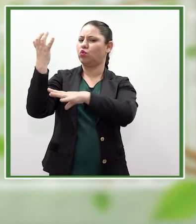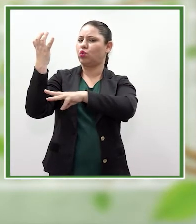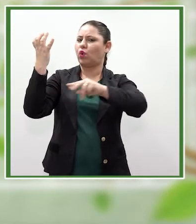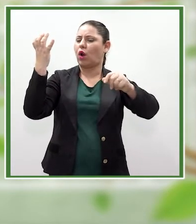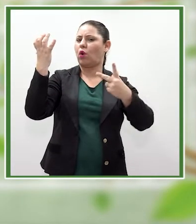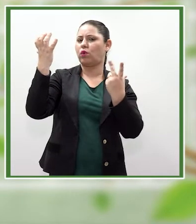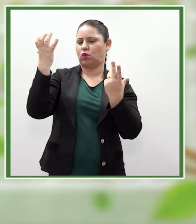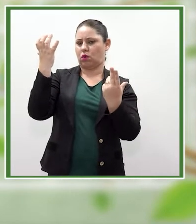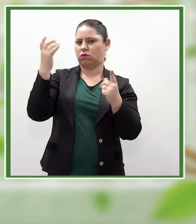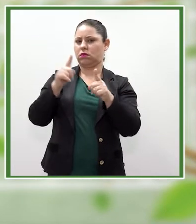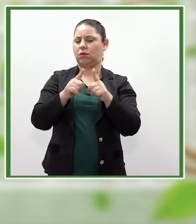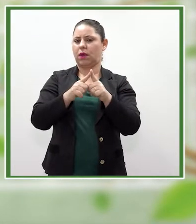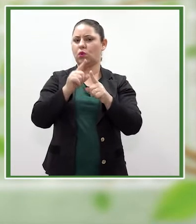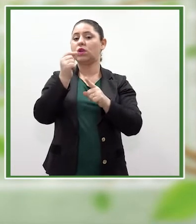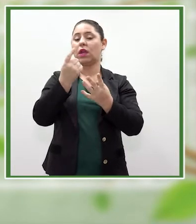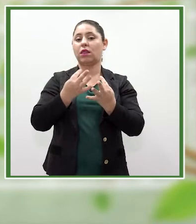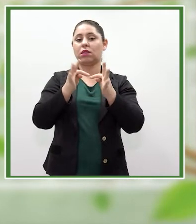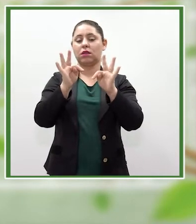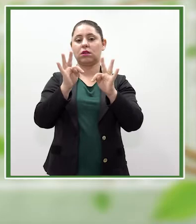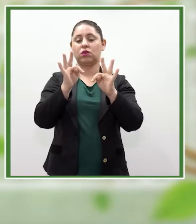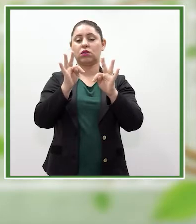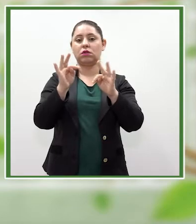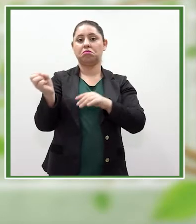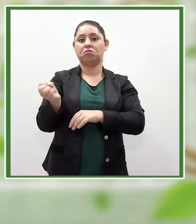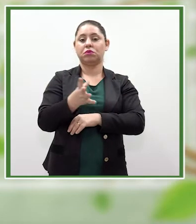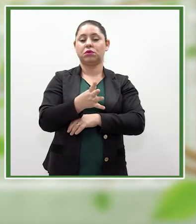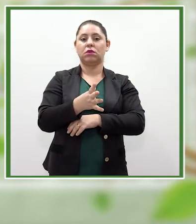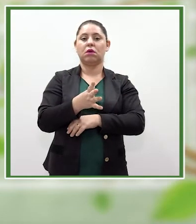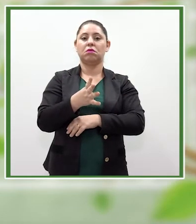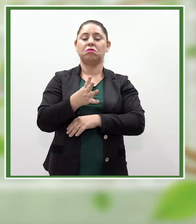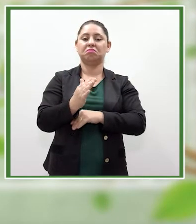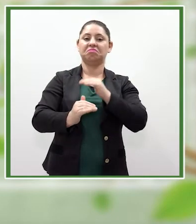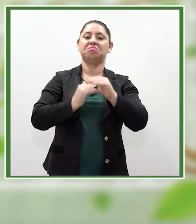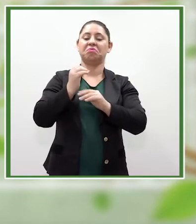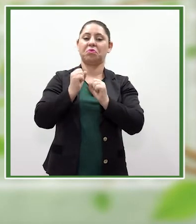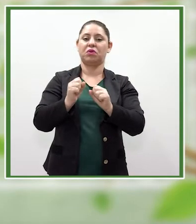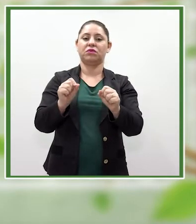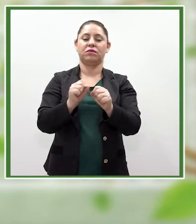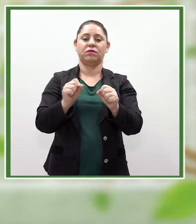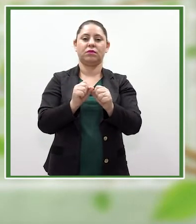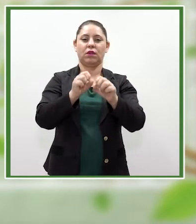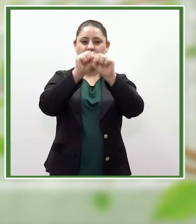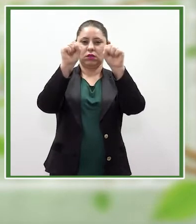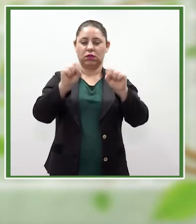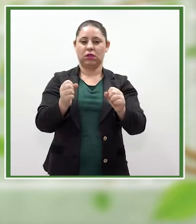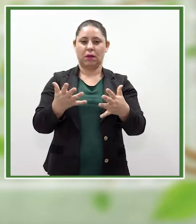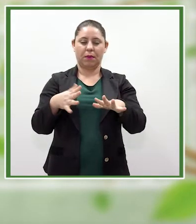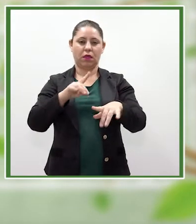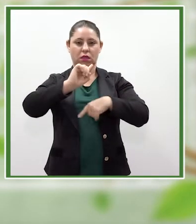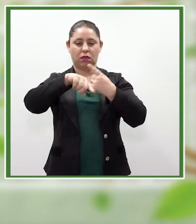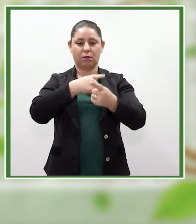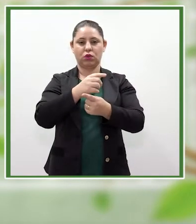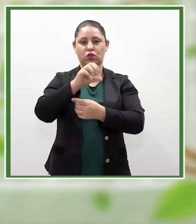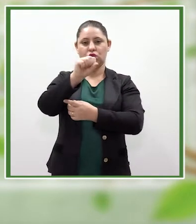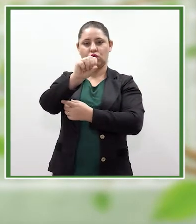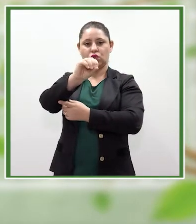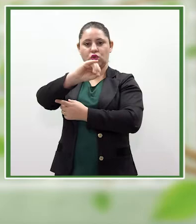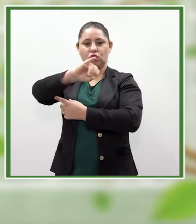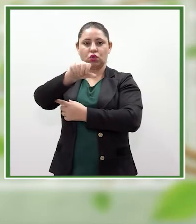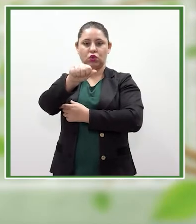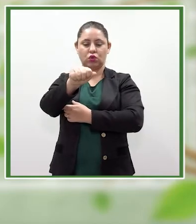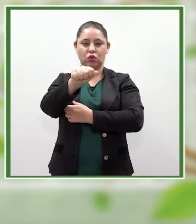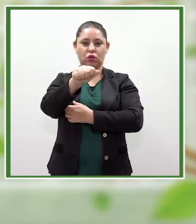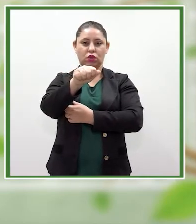comparação entre essas duas áreas é que a área do lado esquerdo tem um potencial de produção muito maior e de menor